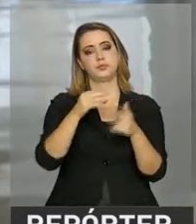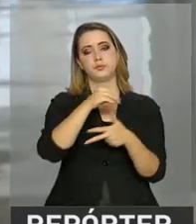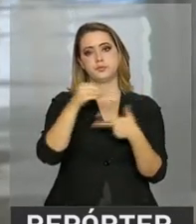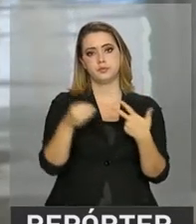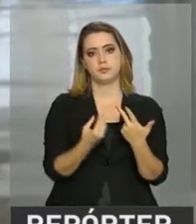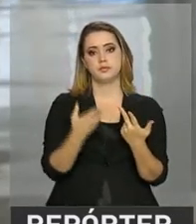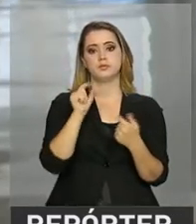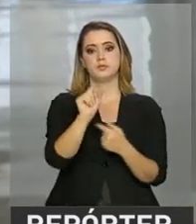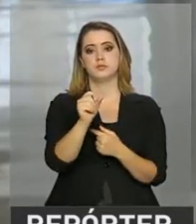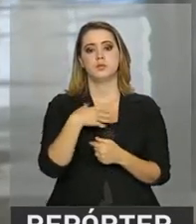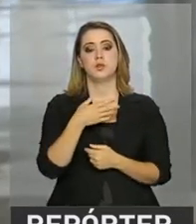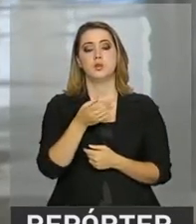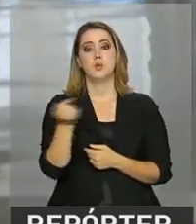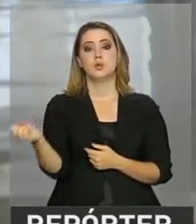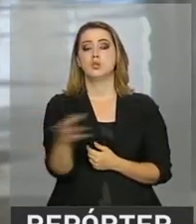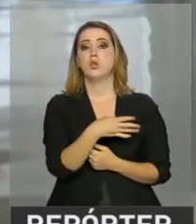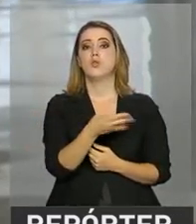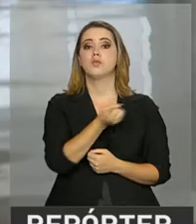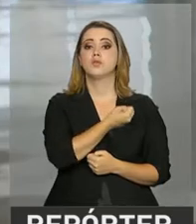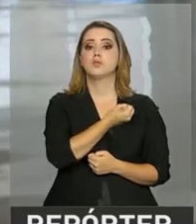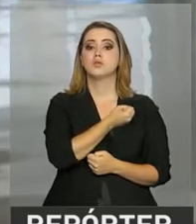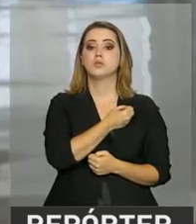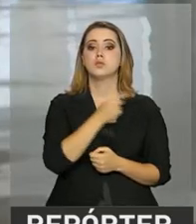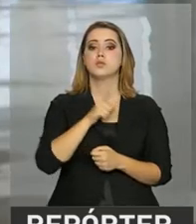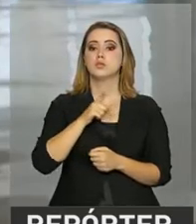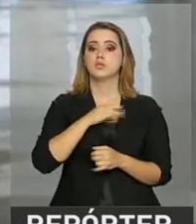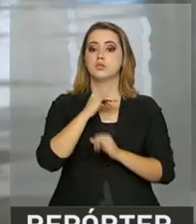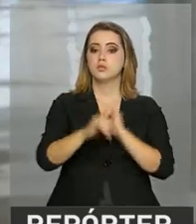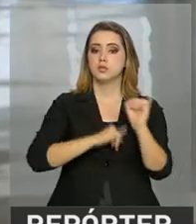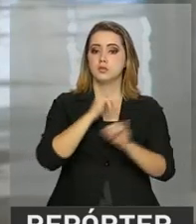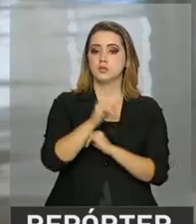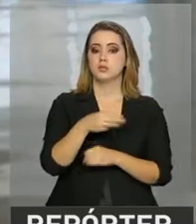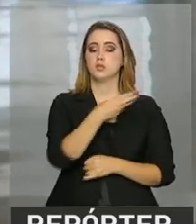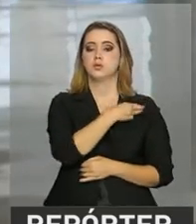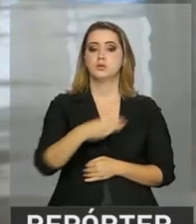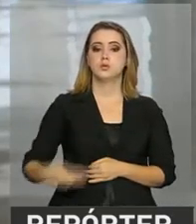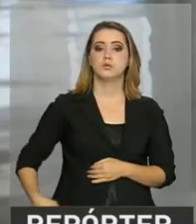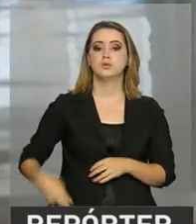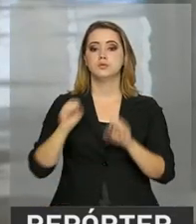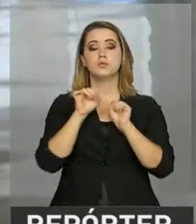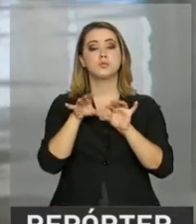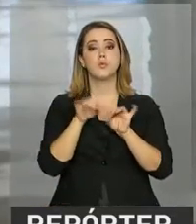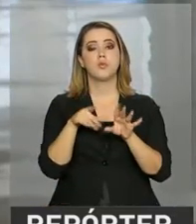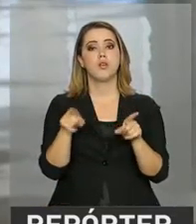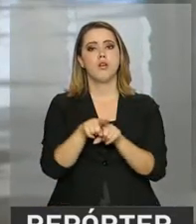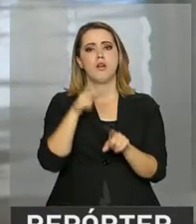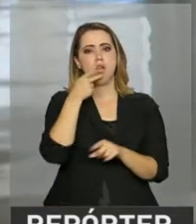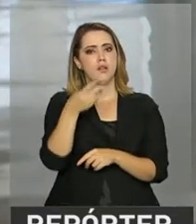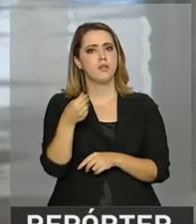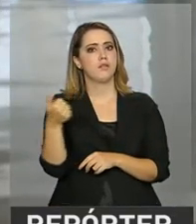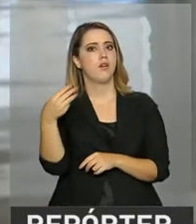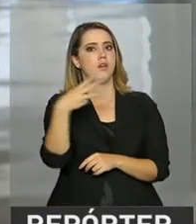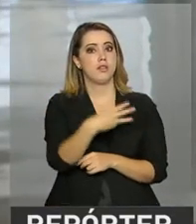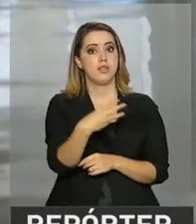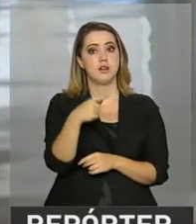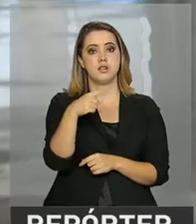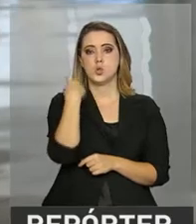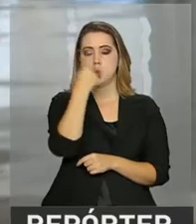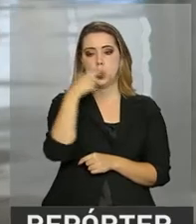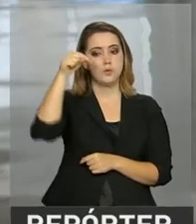que deu na cabeça roberto porque a gente tem alguma informação mais atualizada do ministério da educação que dá conta que até as 13 horas de hoje